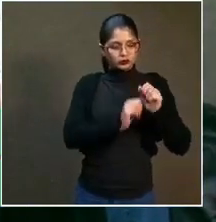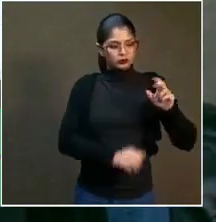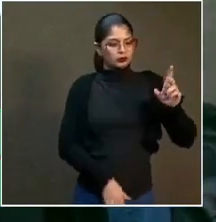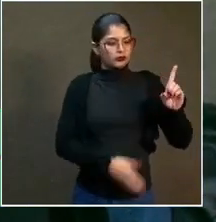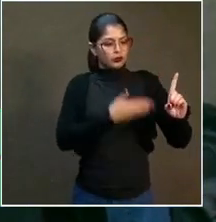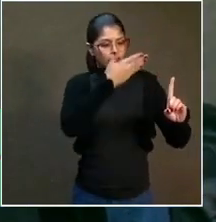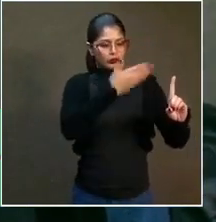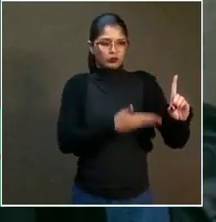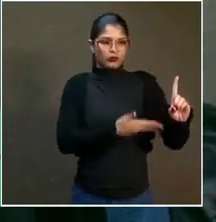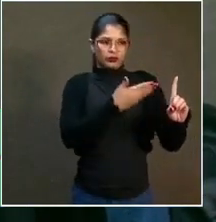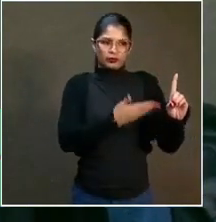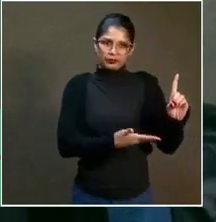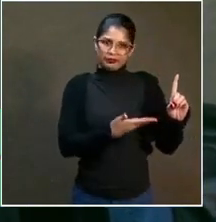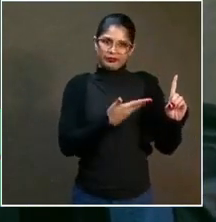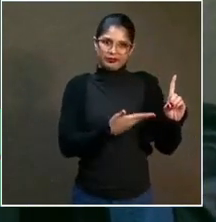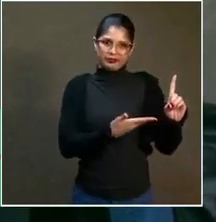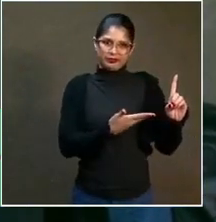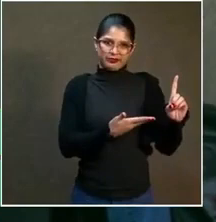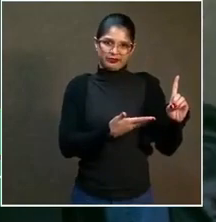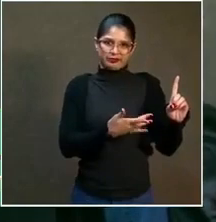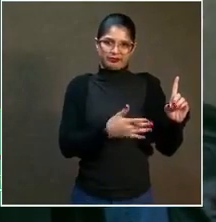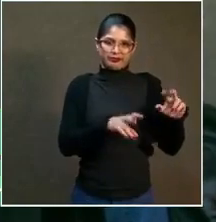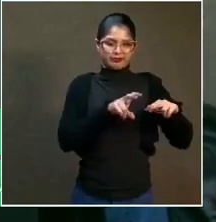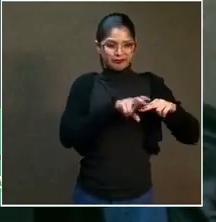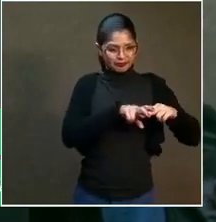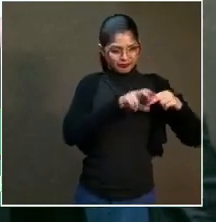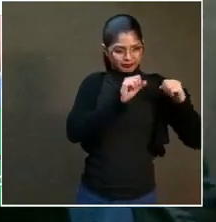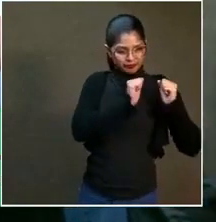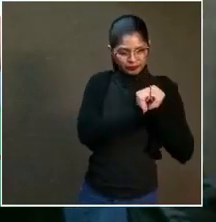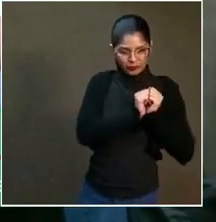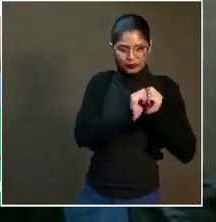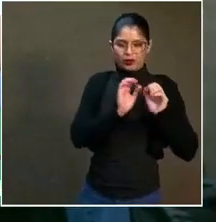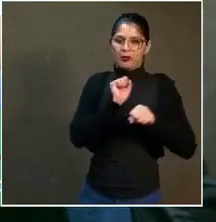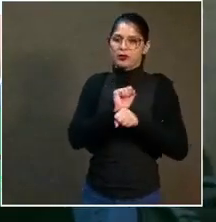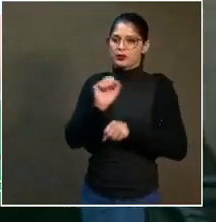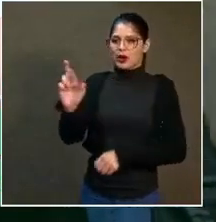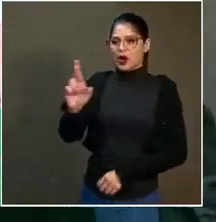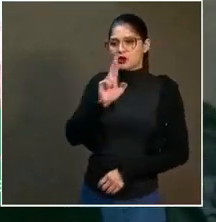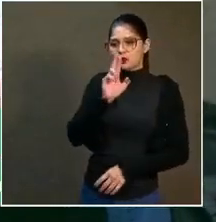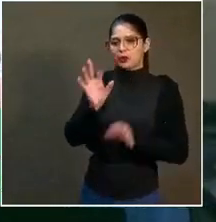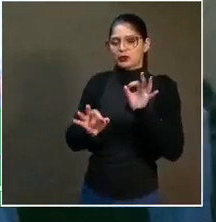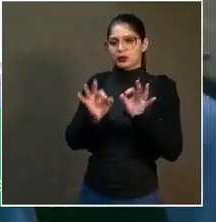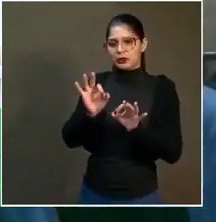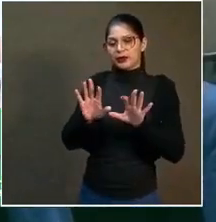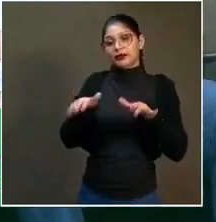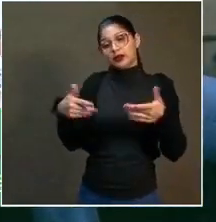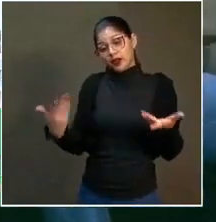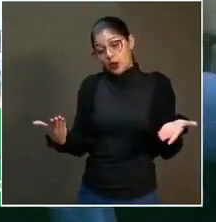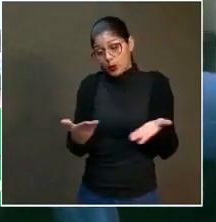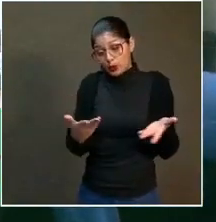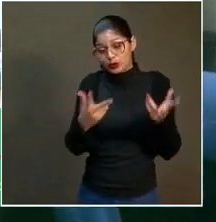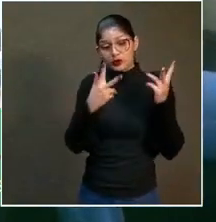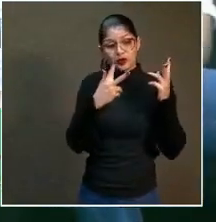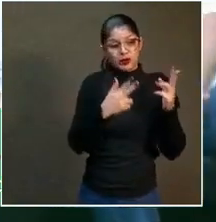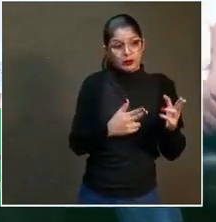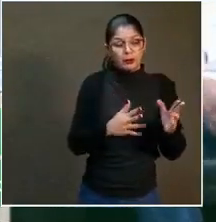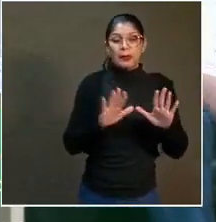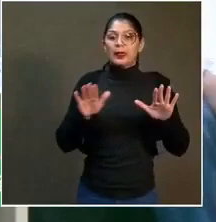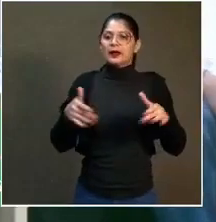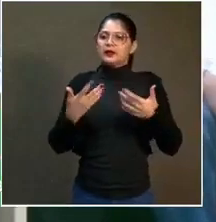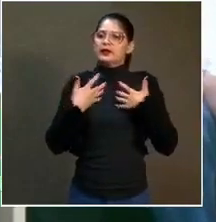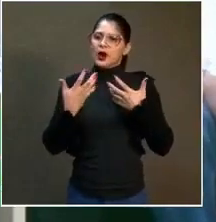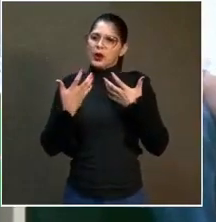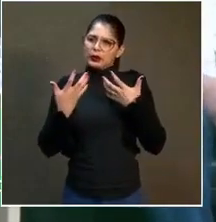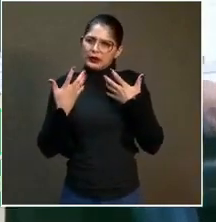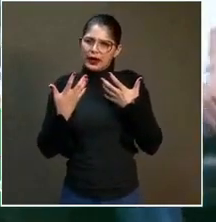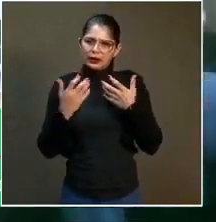fora dos holofortes, para ouvir a sentença. E assim estamos hoje. Eu peço permissão para me aproximar